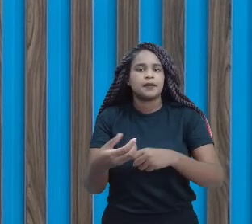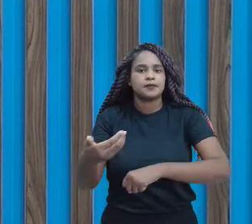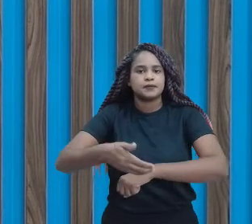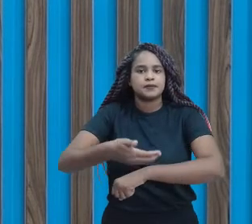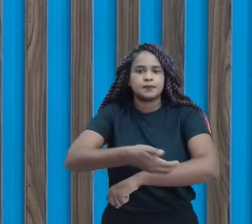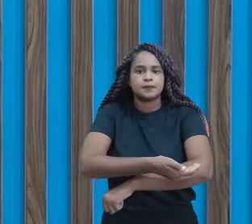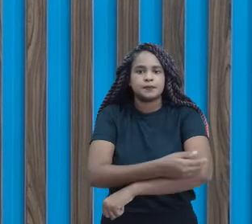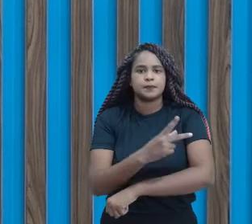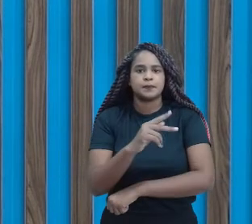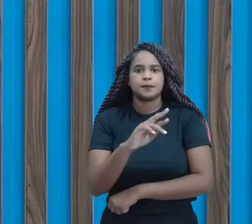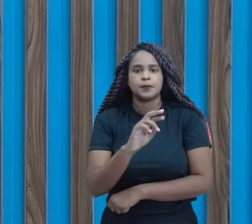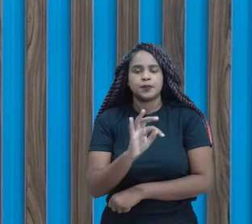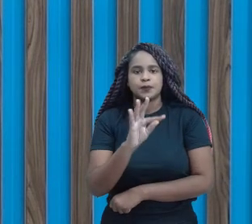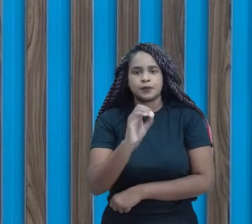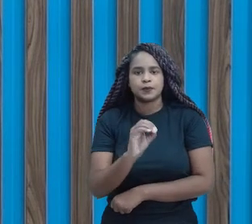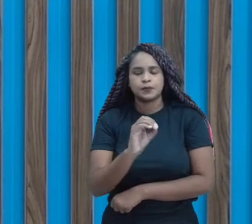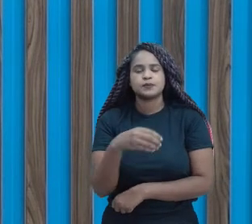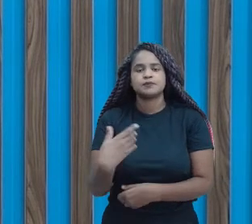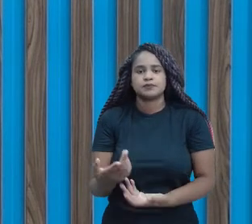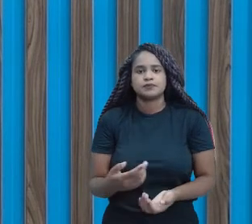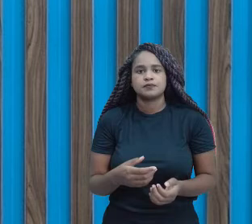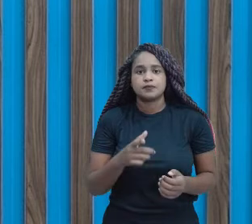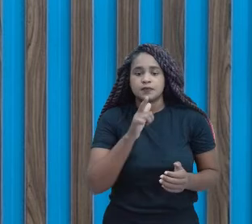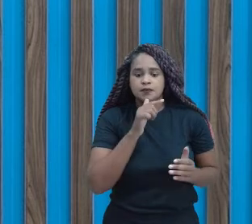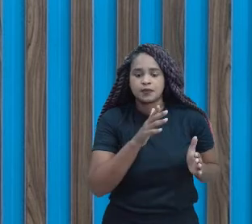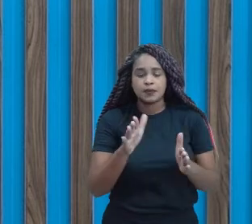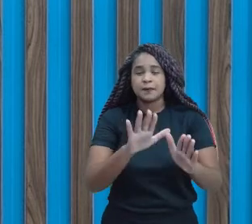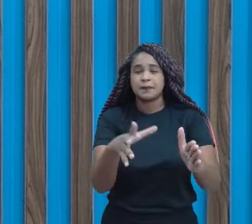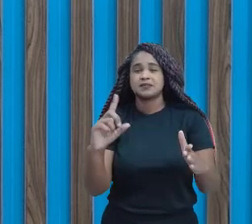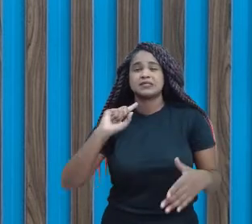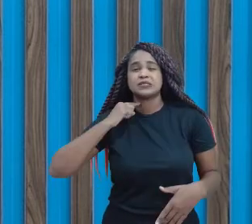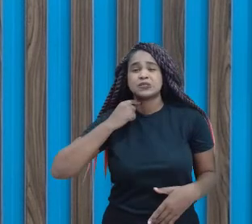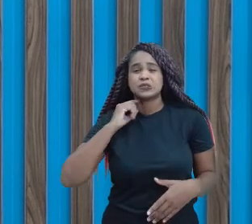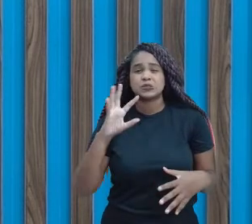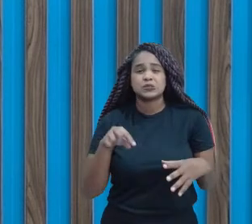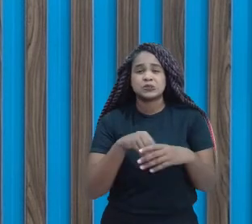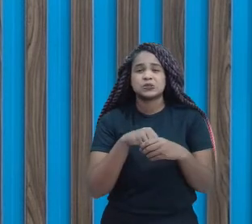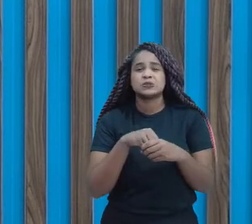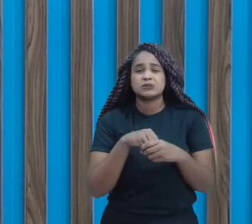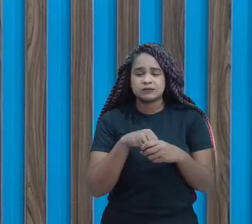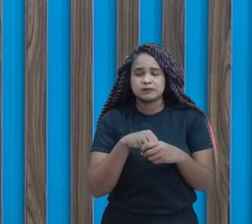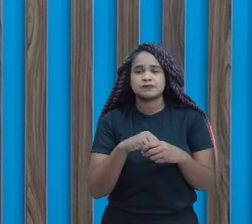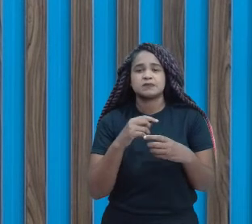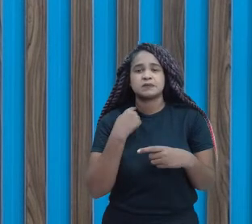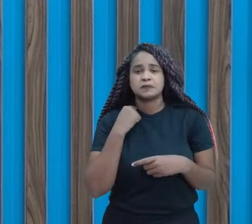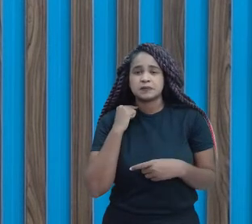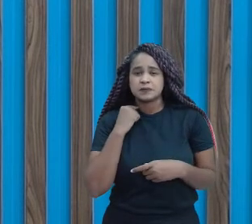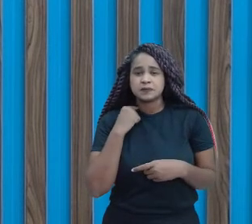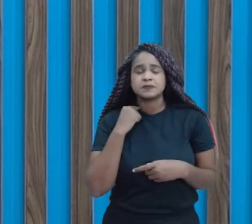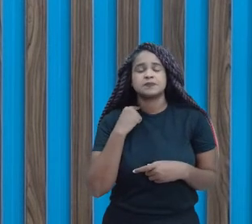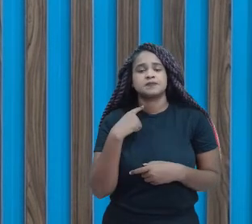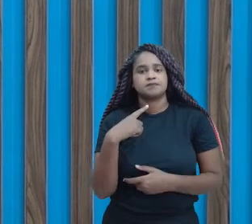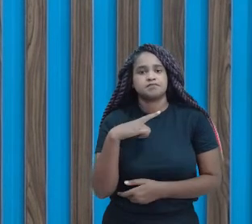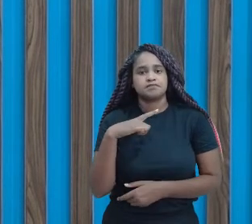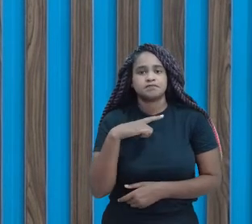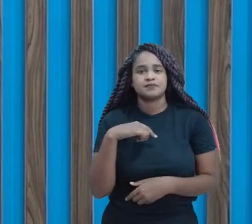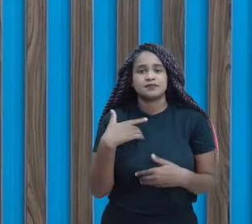frente, eles desaguam aqui poluídos demais. Então, a vida,